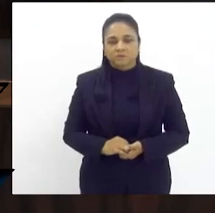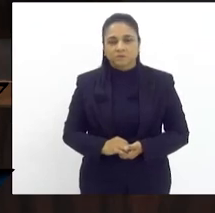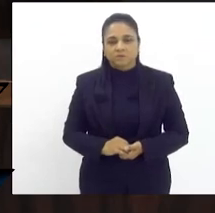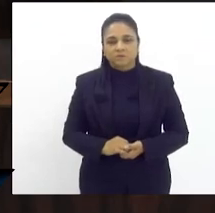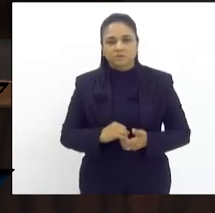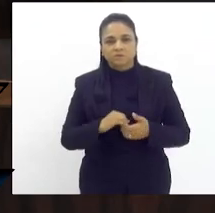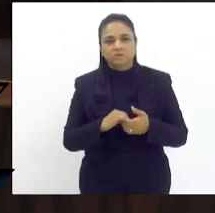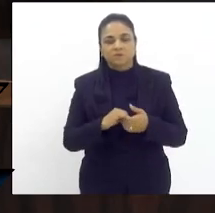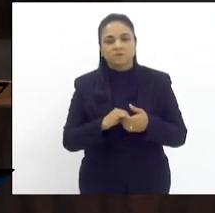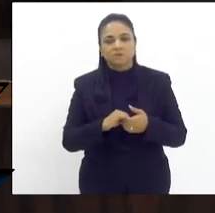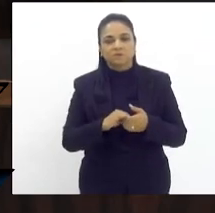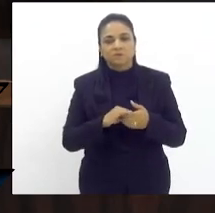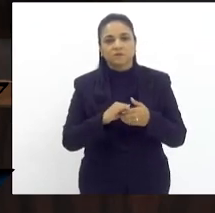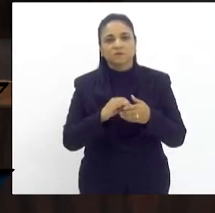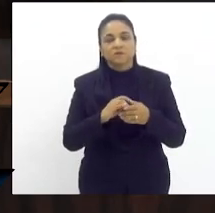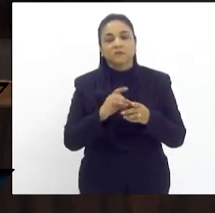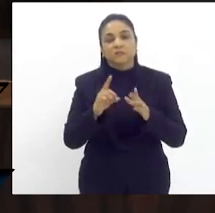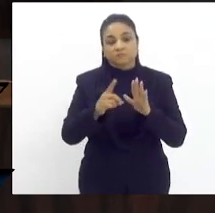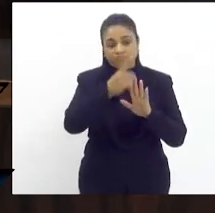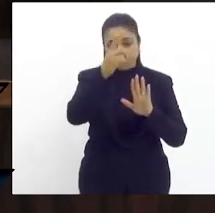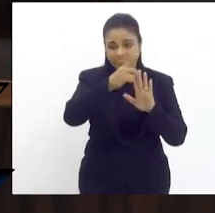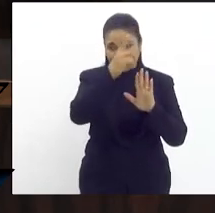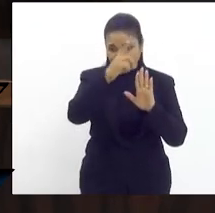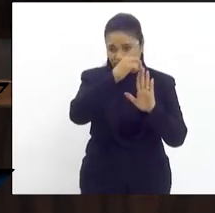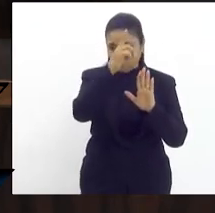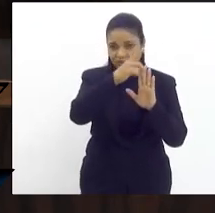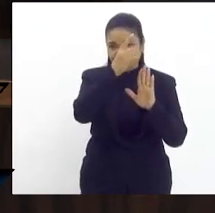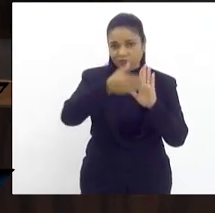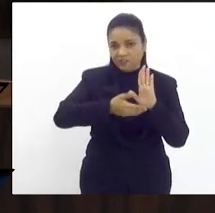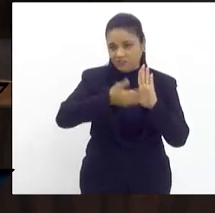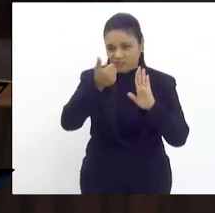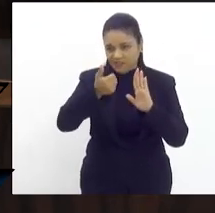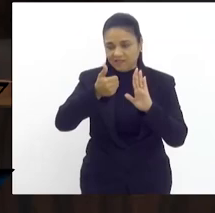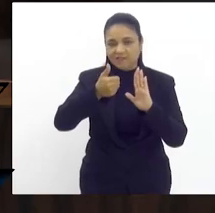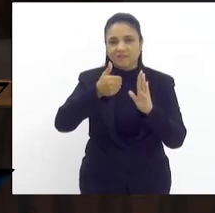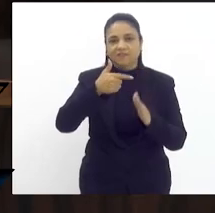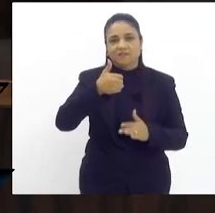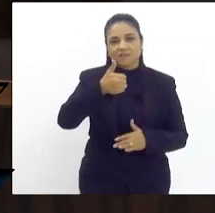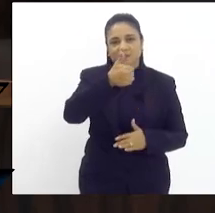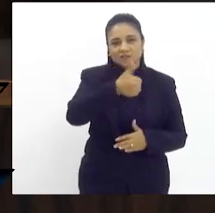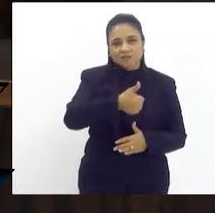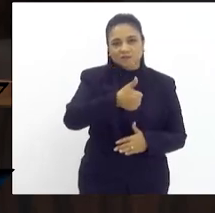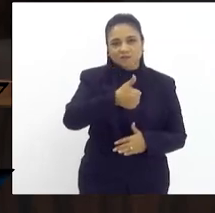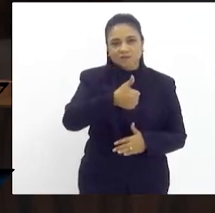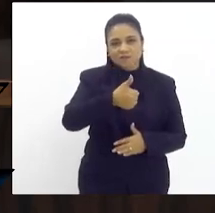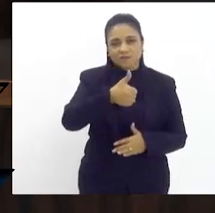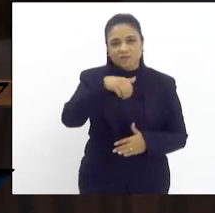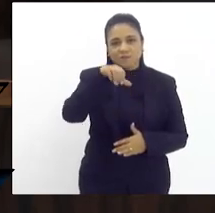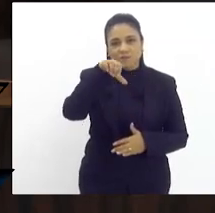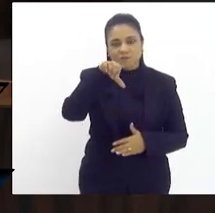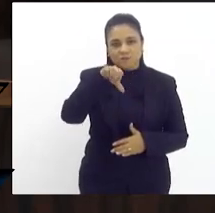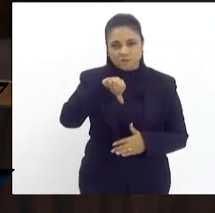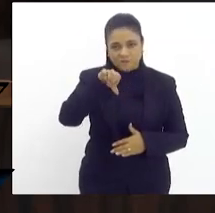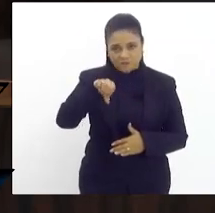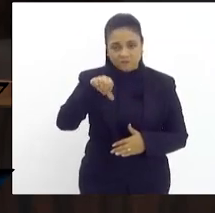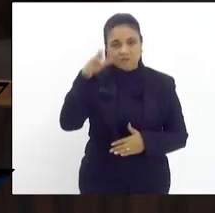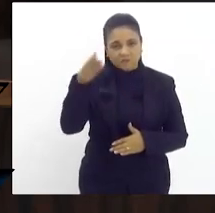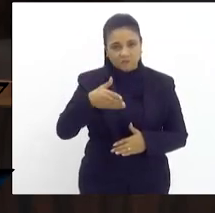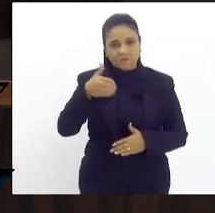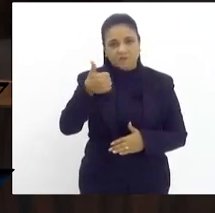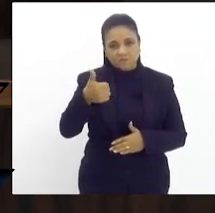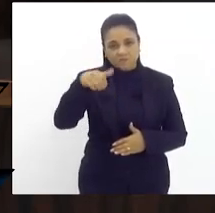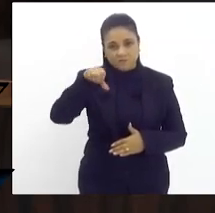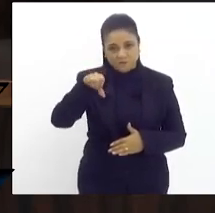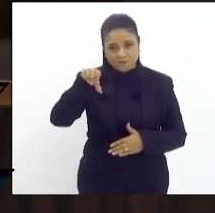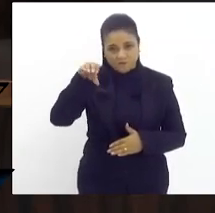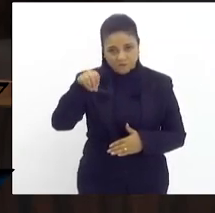instituída pelo decreto 16.108 de 30 de novembro de 1990 e da